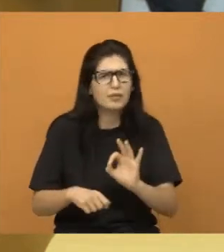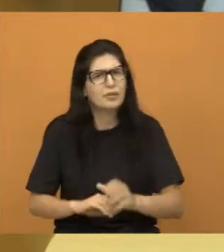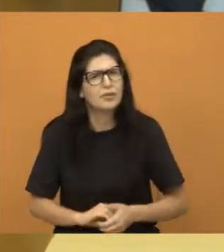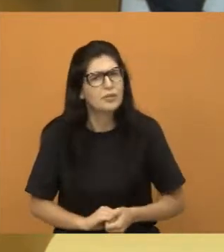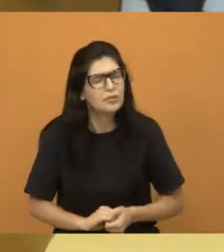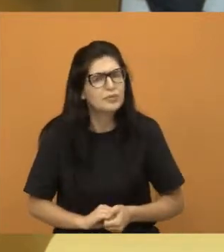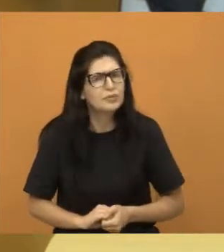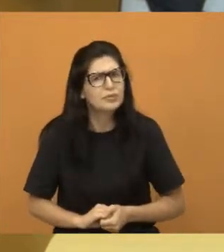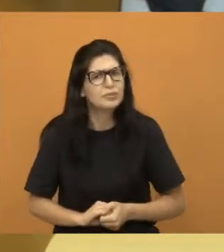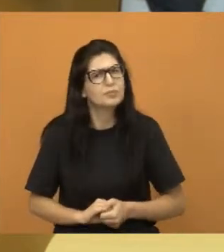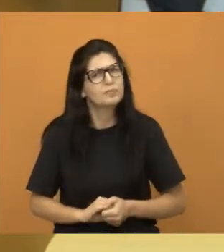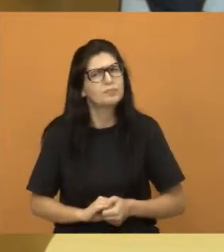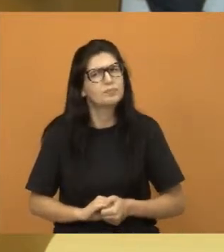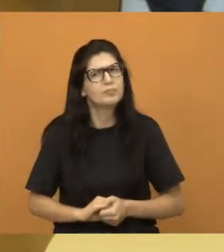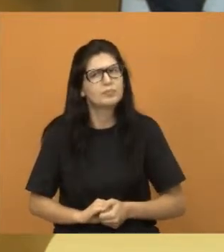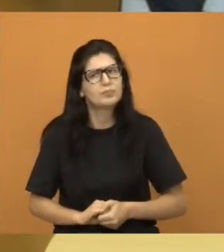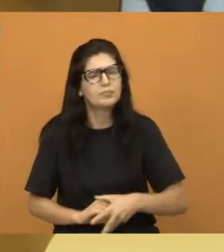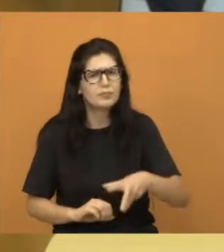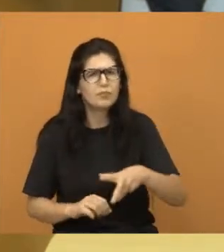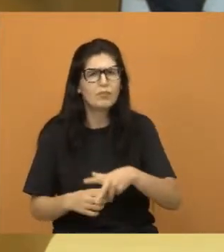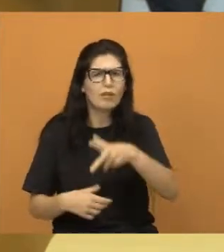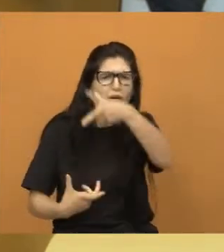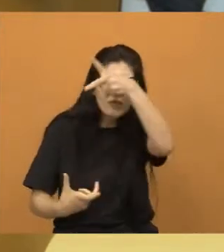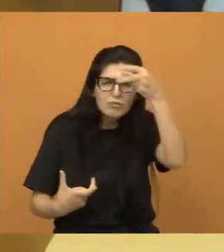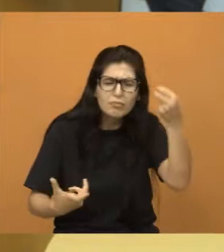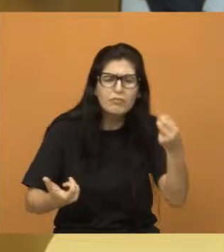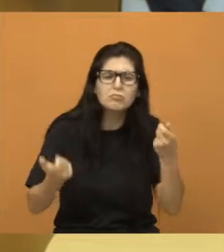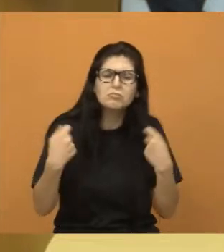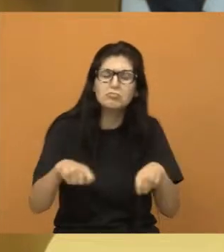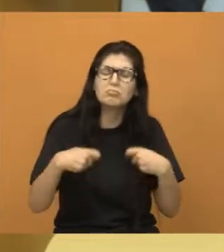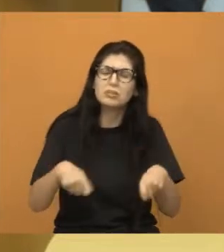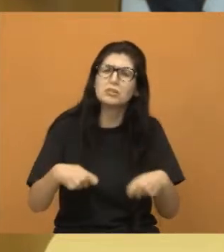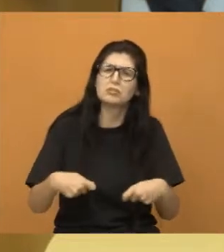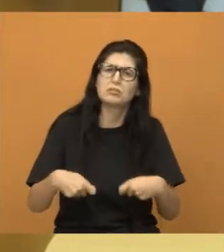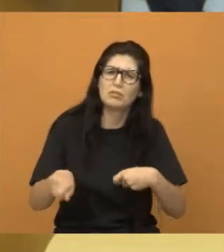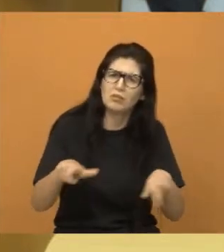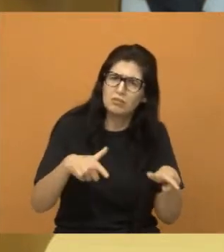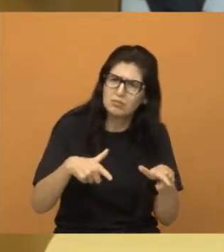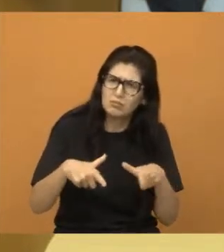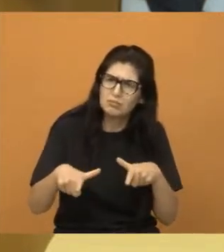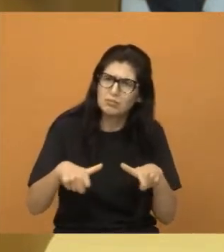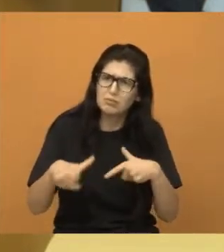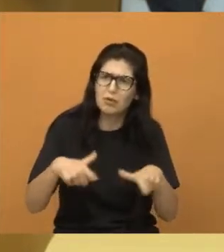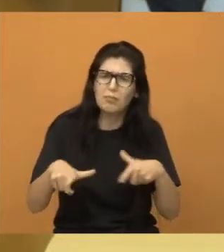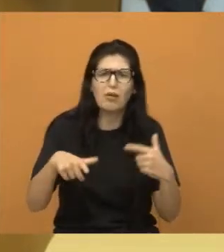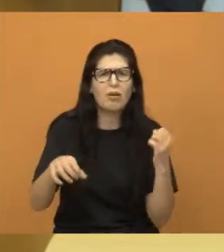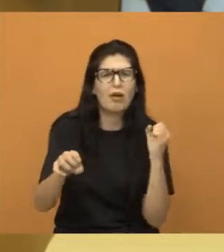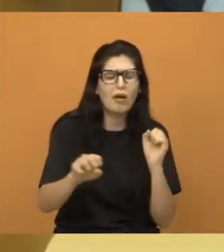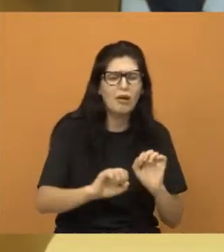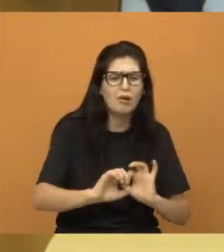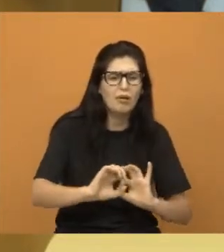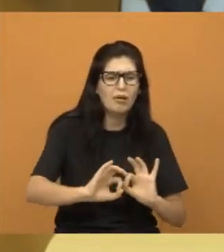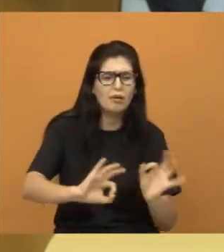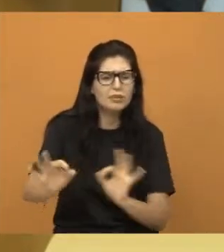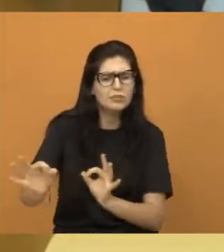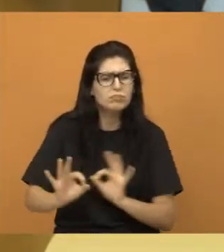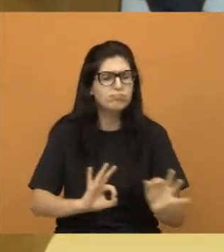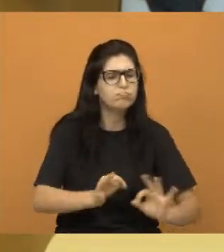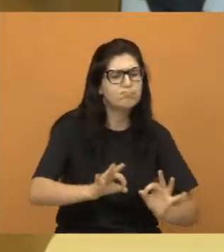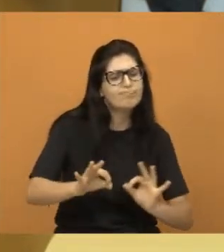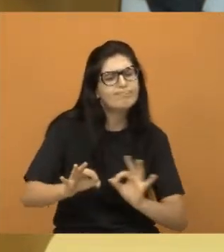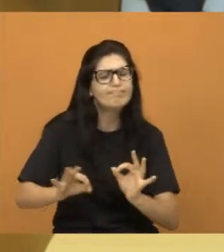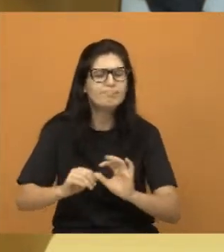colocou, mas a máquina ela já é por si só inchada. Nós sabemos que precisa se fazer uma reforma administrativa com